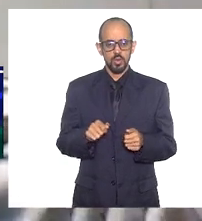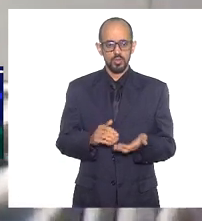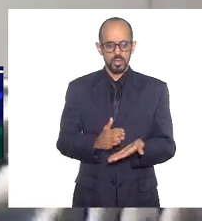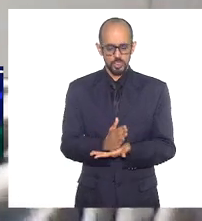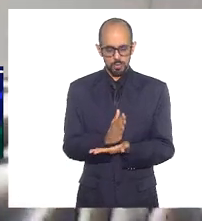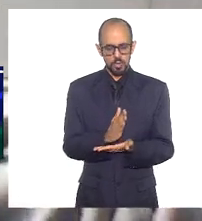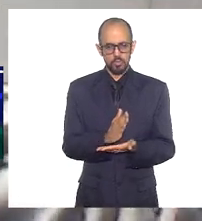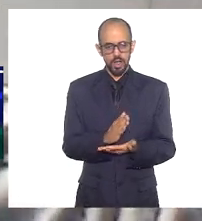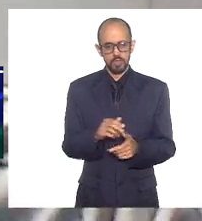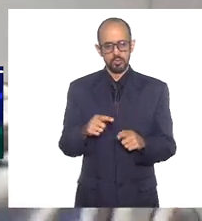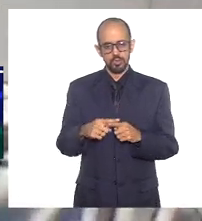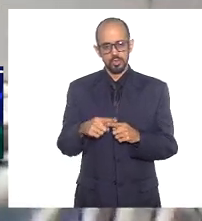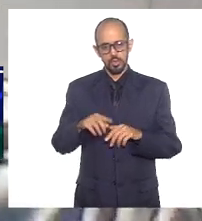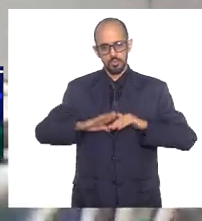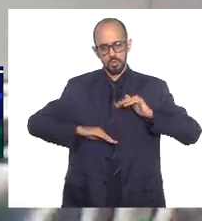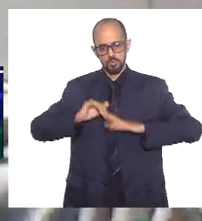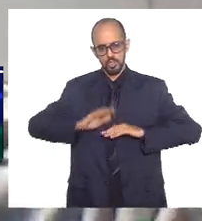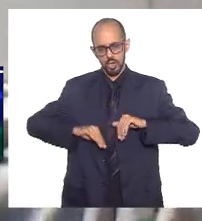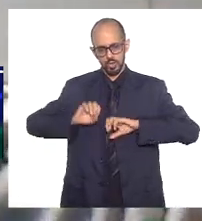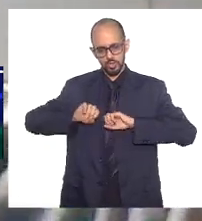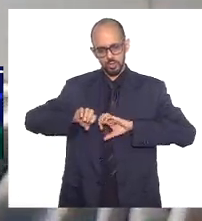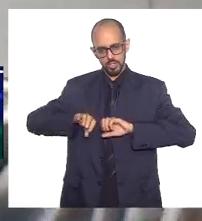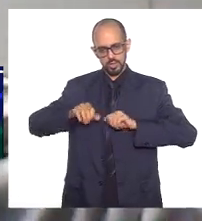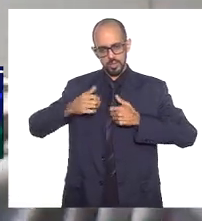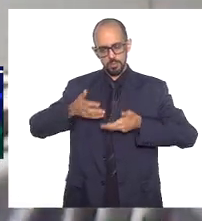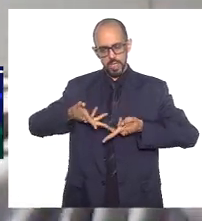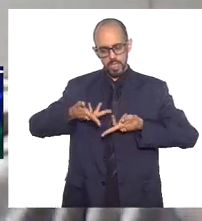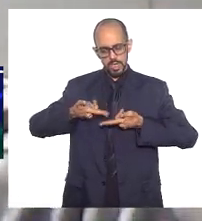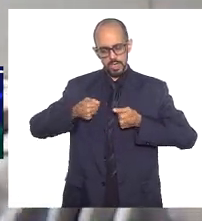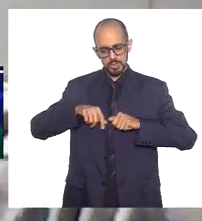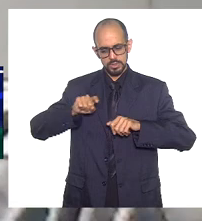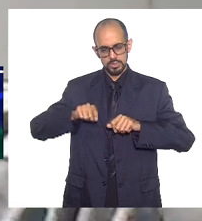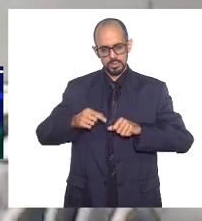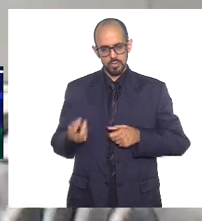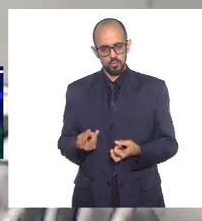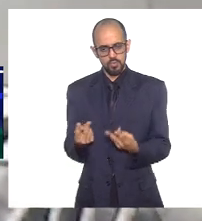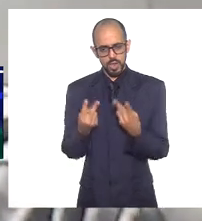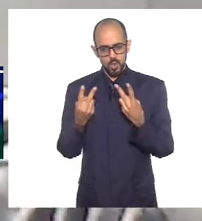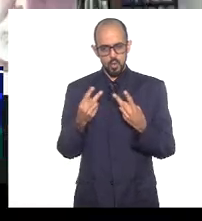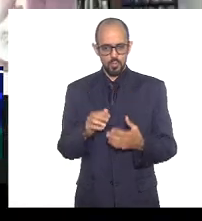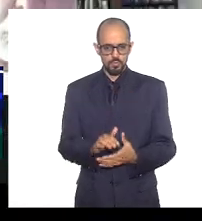merece ser mais valorizado e esse projeto é uma forma de valorizá-lo